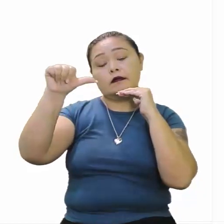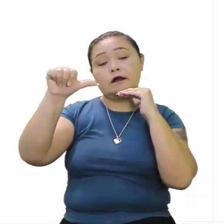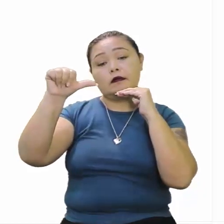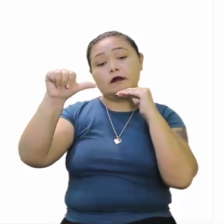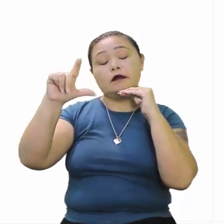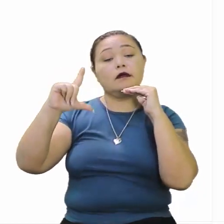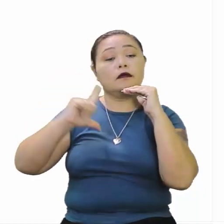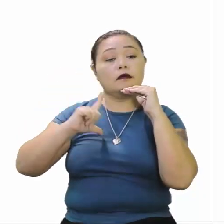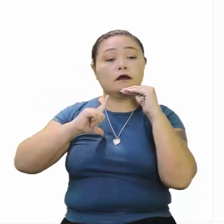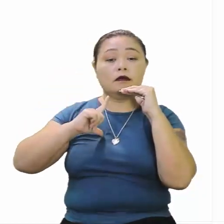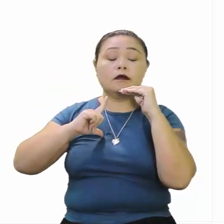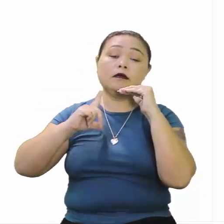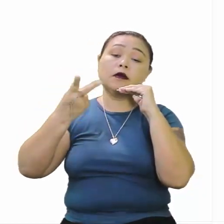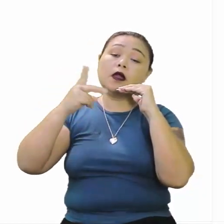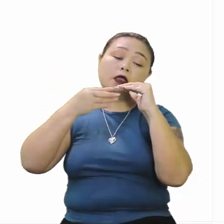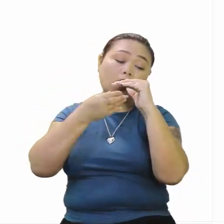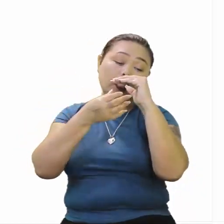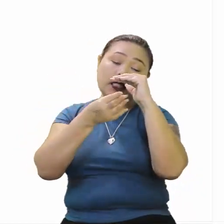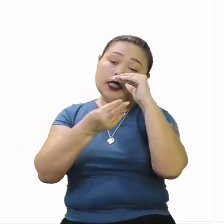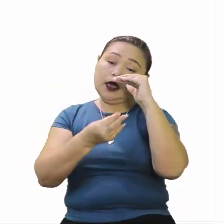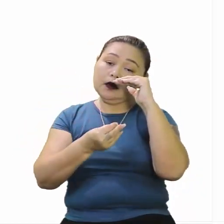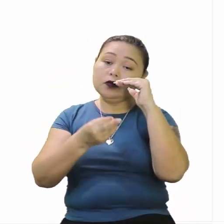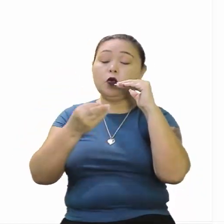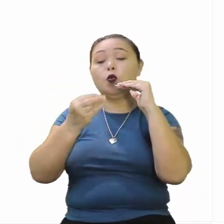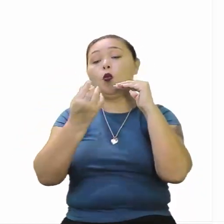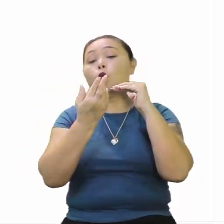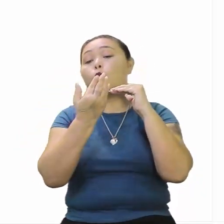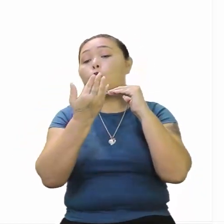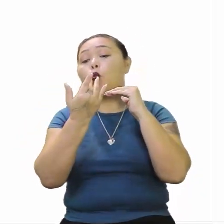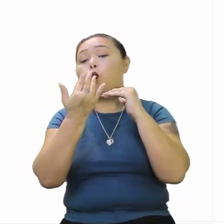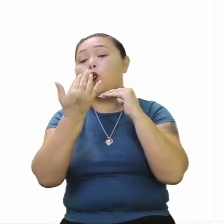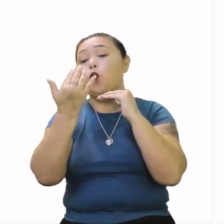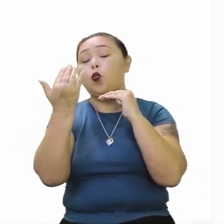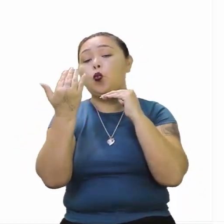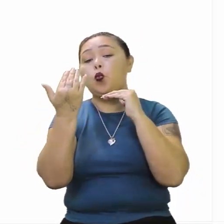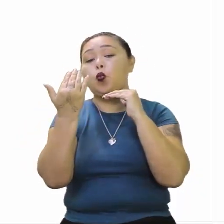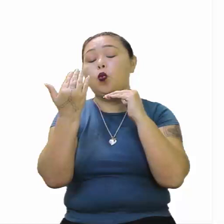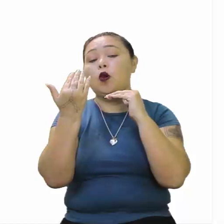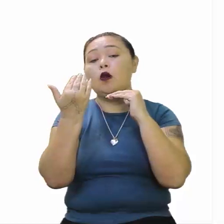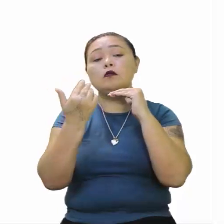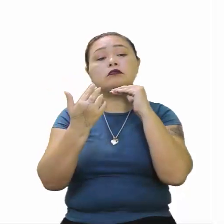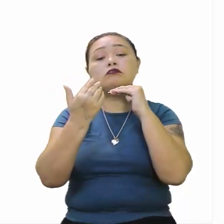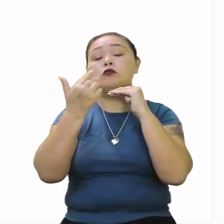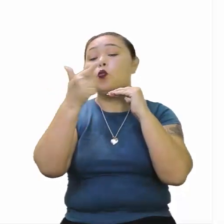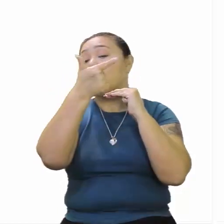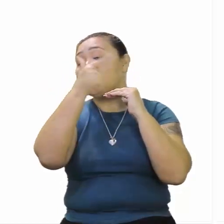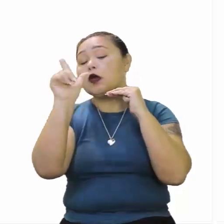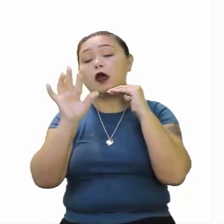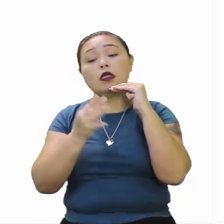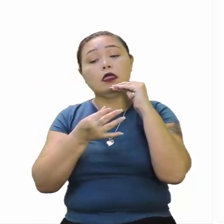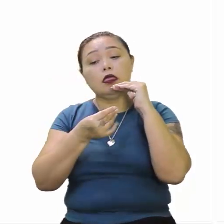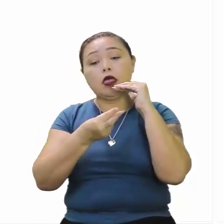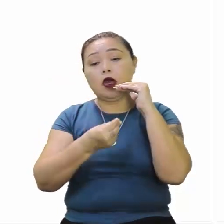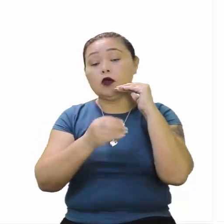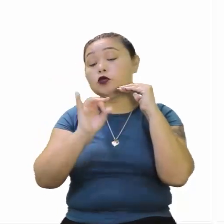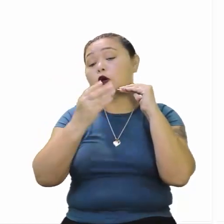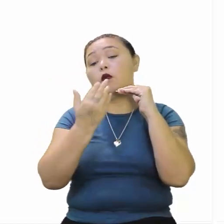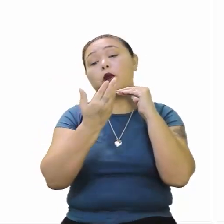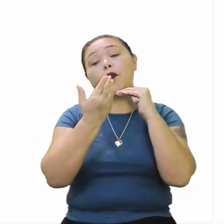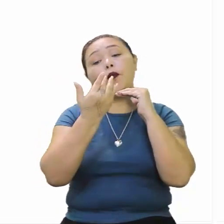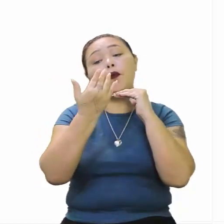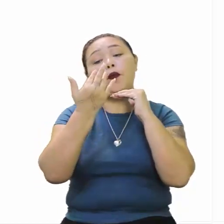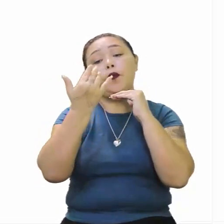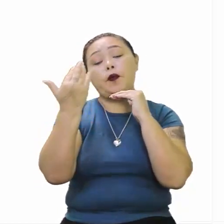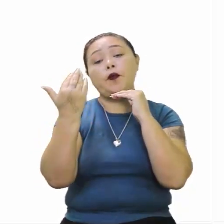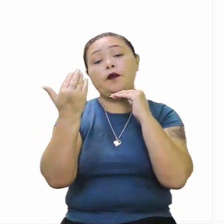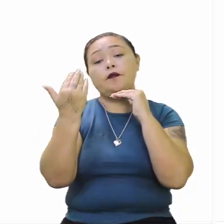eu tenho líquido e vapor. A temperatura só se eleva quando eu não tiver mais líquidos e somente vapor eu